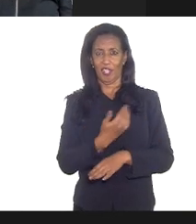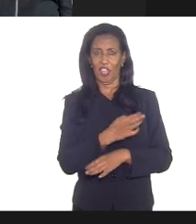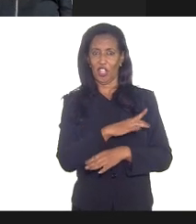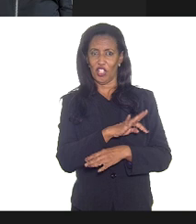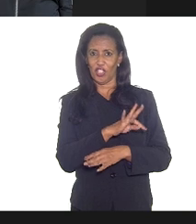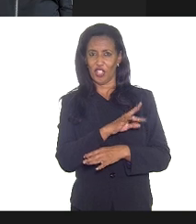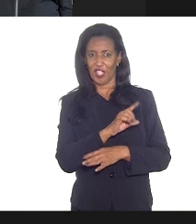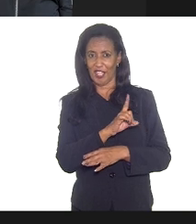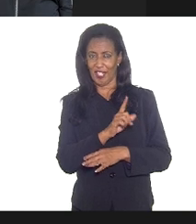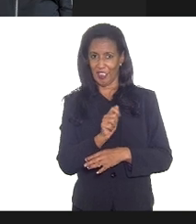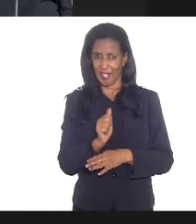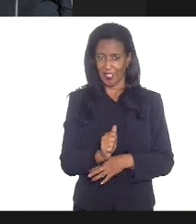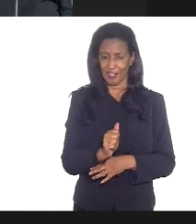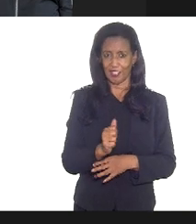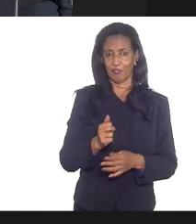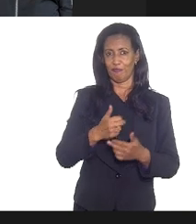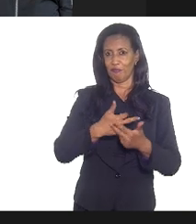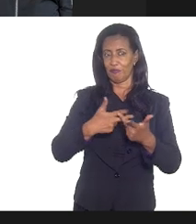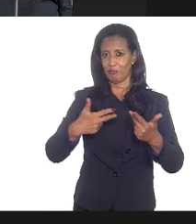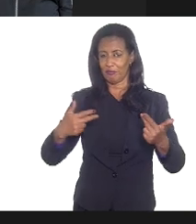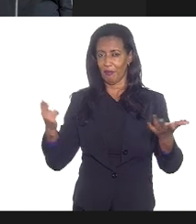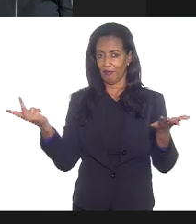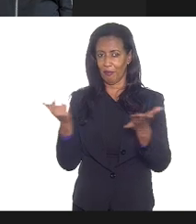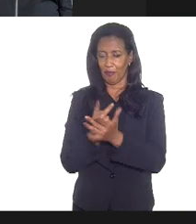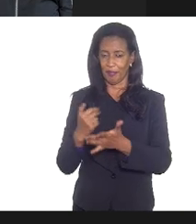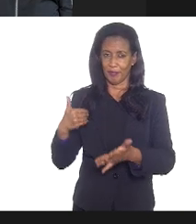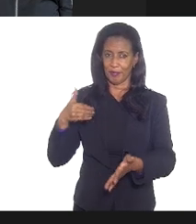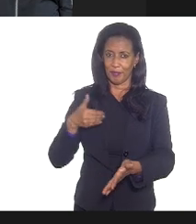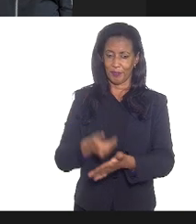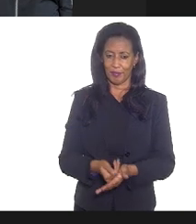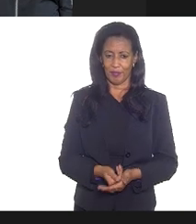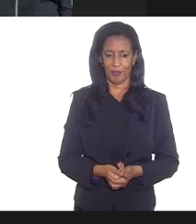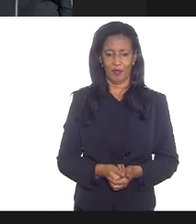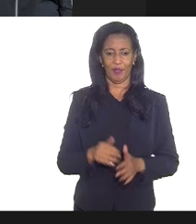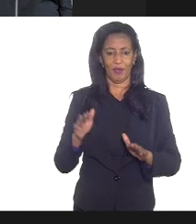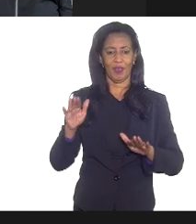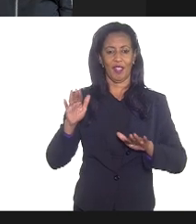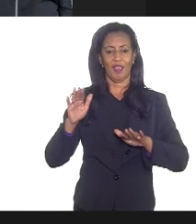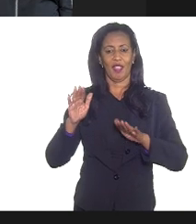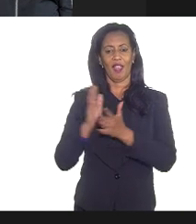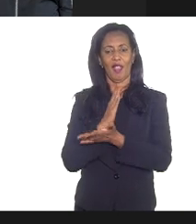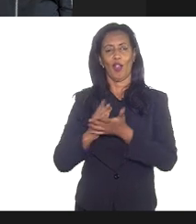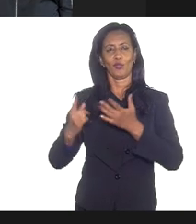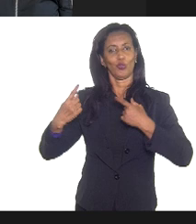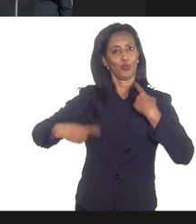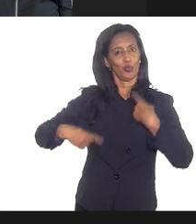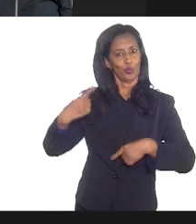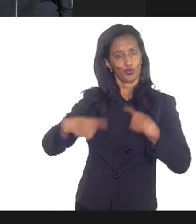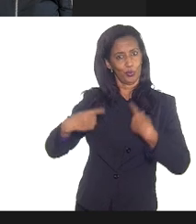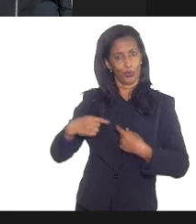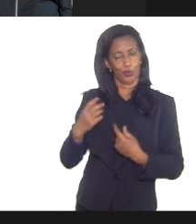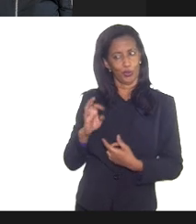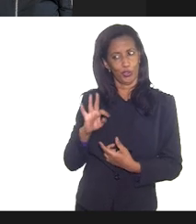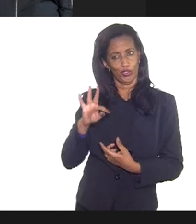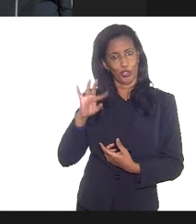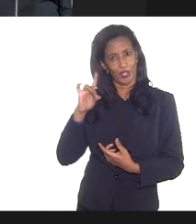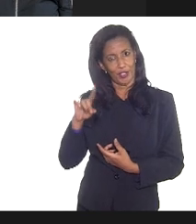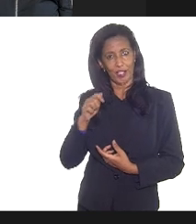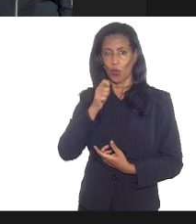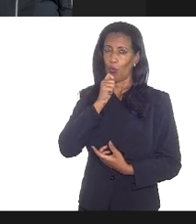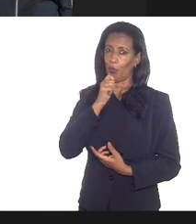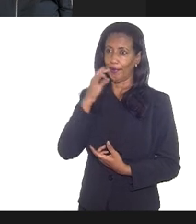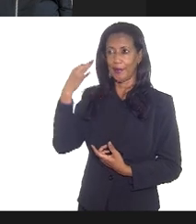de alguns fatos que aconteceram recentemente. Alguns políticos de esquerda, eles não têm